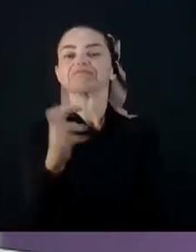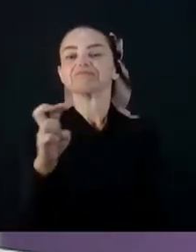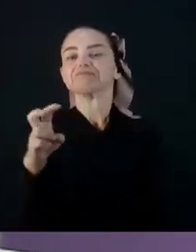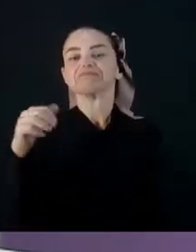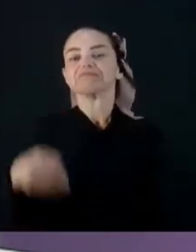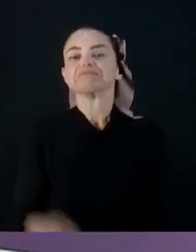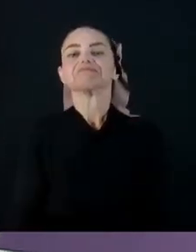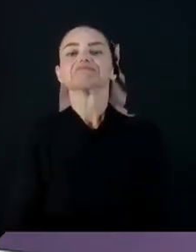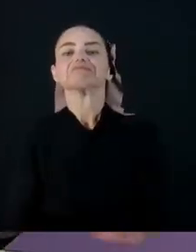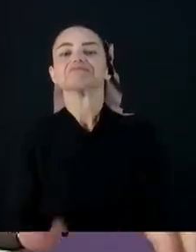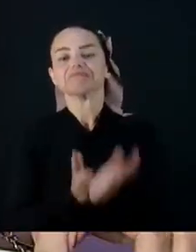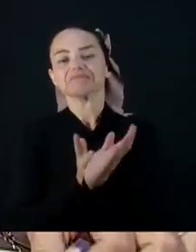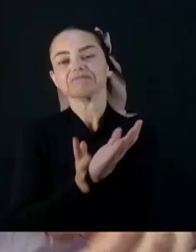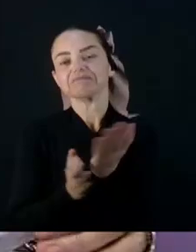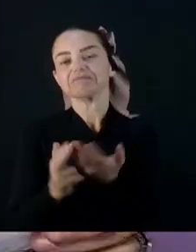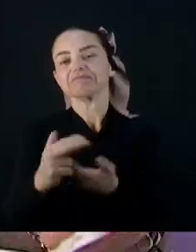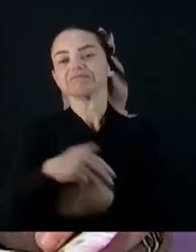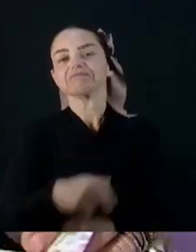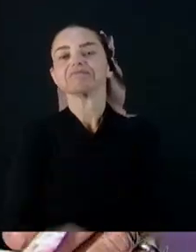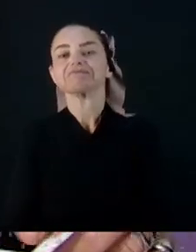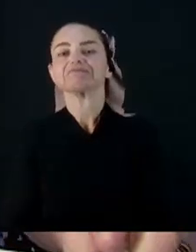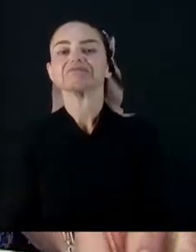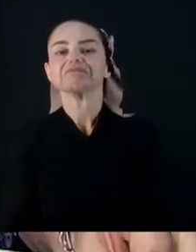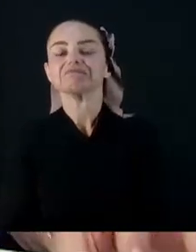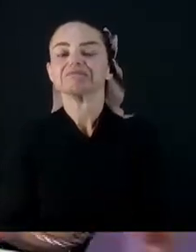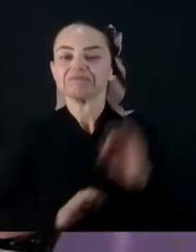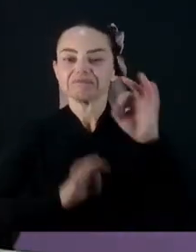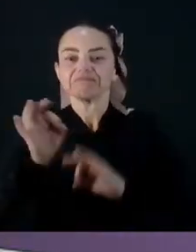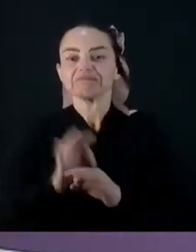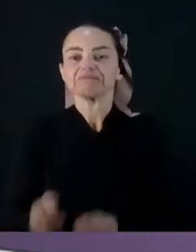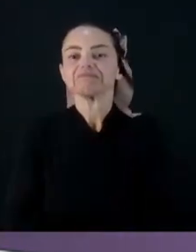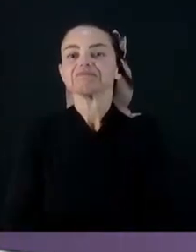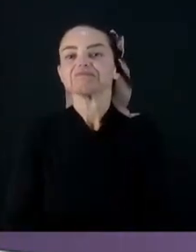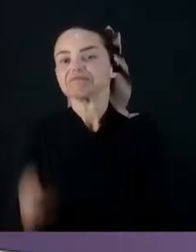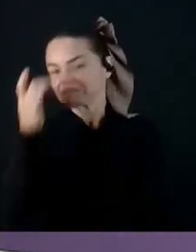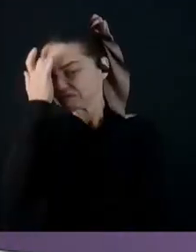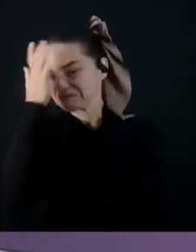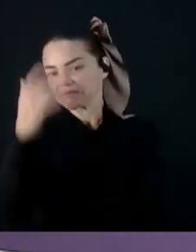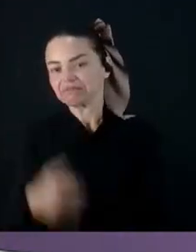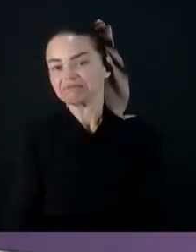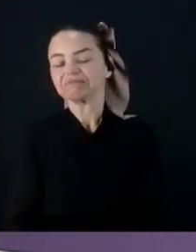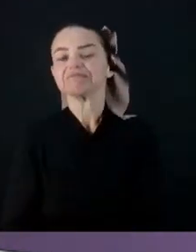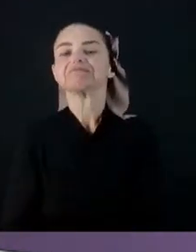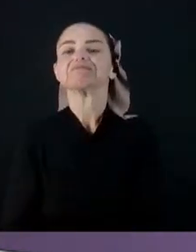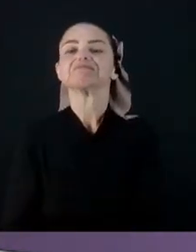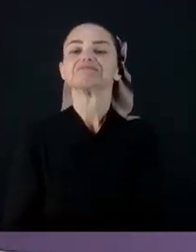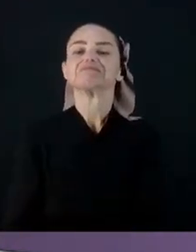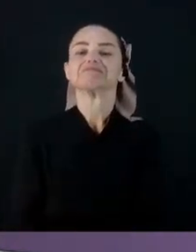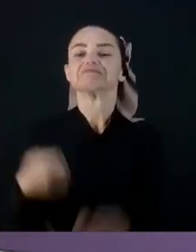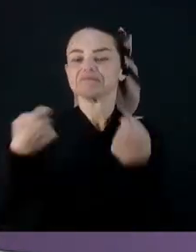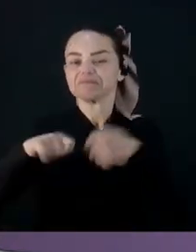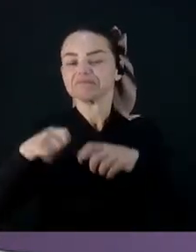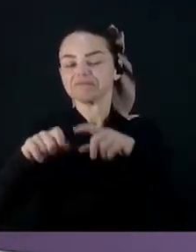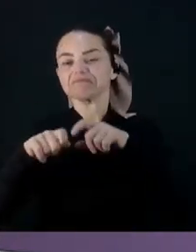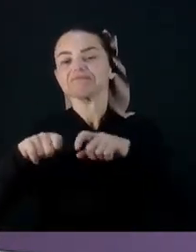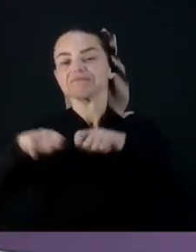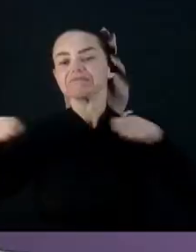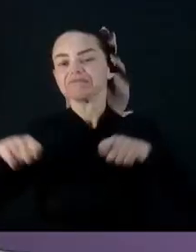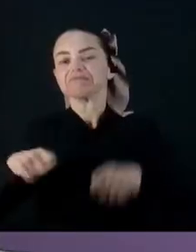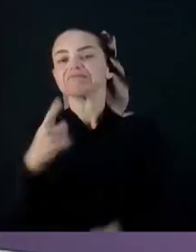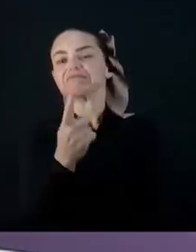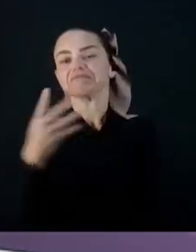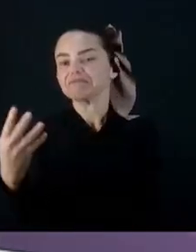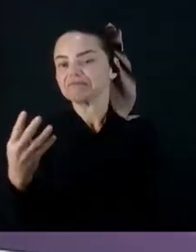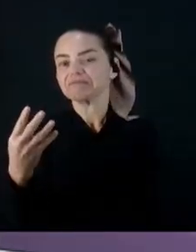a pecinha para fazer. E Perfeito. para preparar é muito facinho. Uhum. Essas 2 tirinhas a gente precisa dela de 14 por